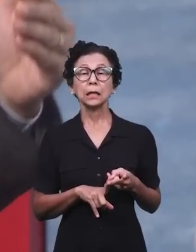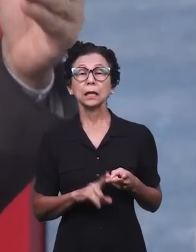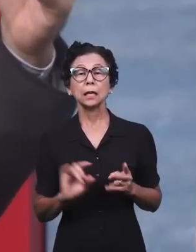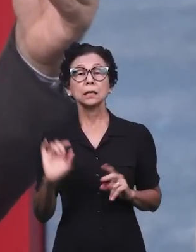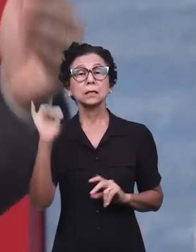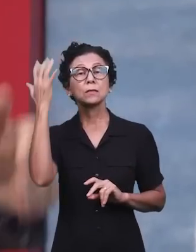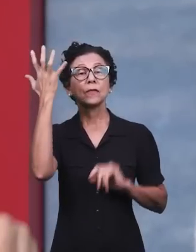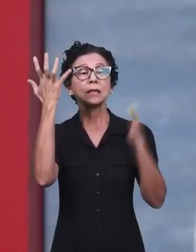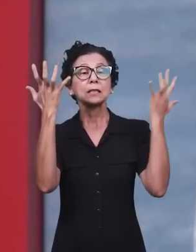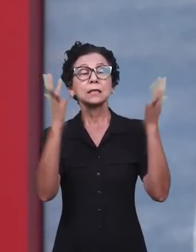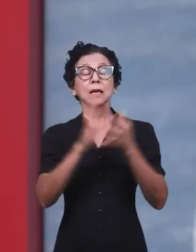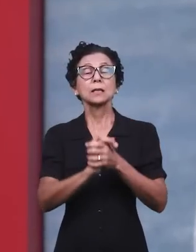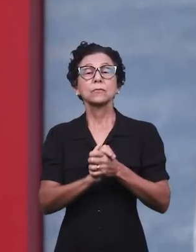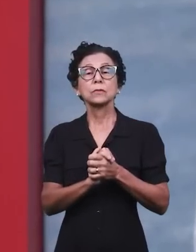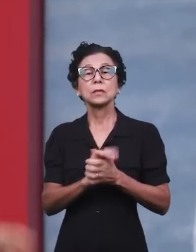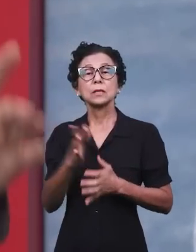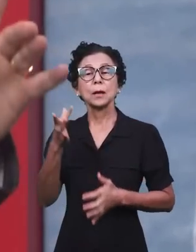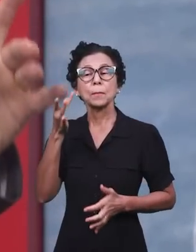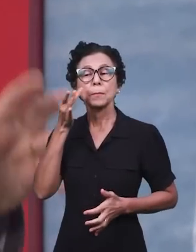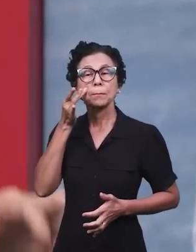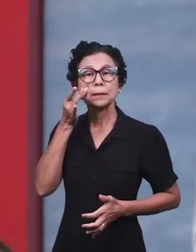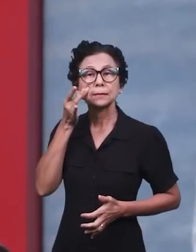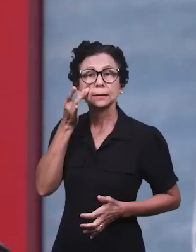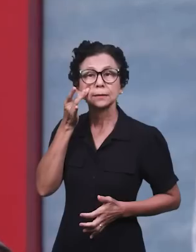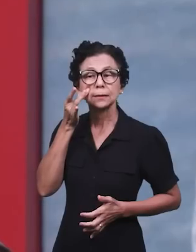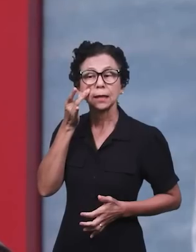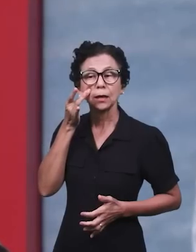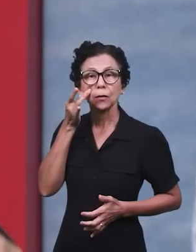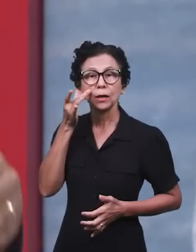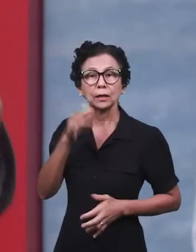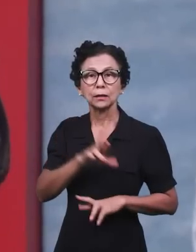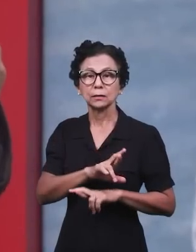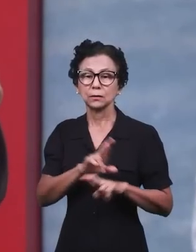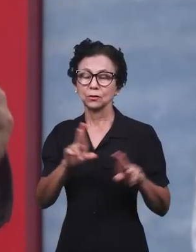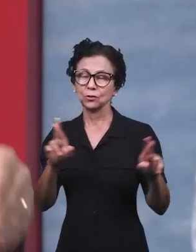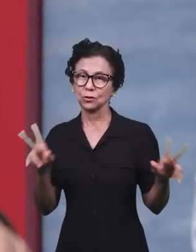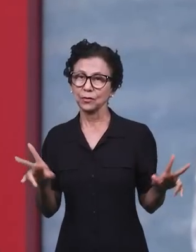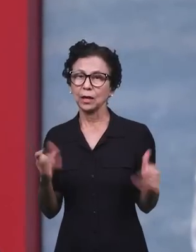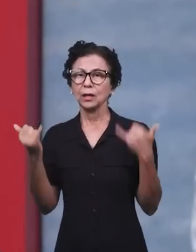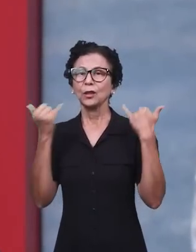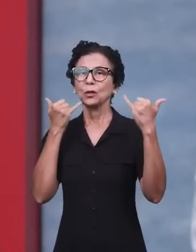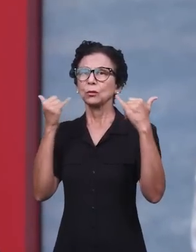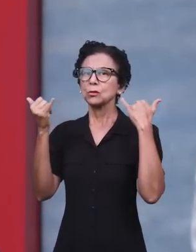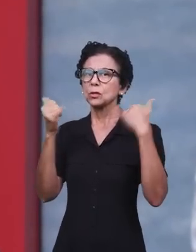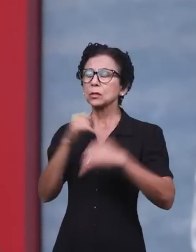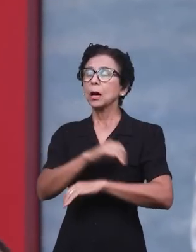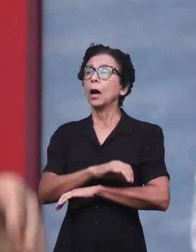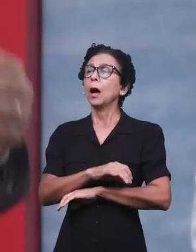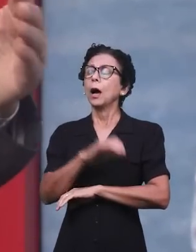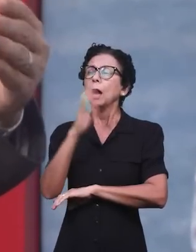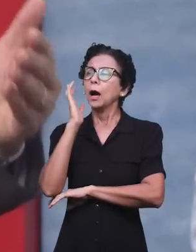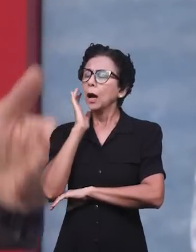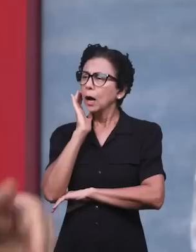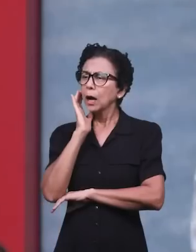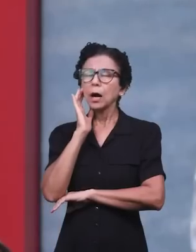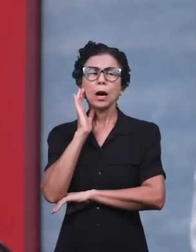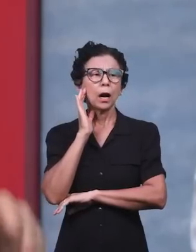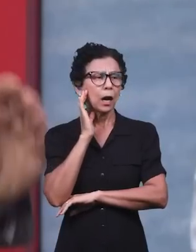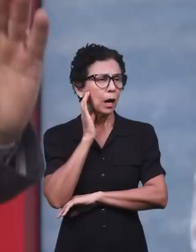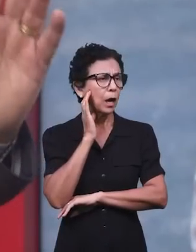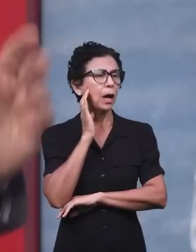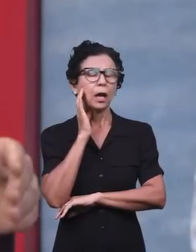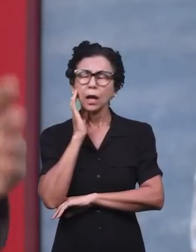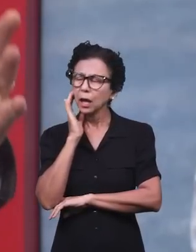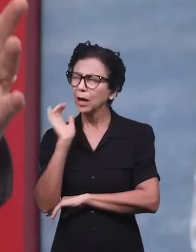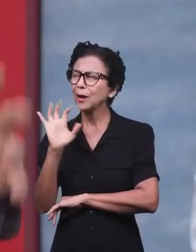presenciando ou vivenciando isso, é bem diferente. Você ter notícia, muitos fatos que acontecem, é